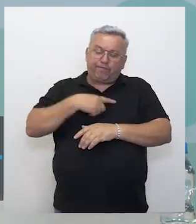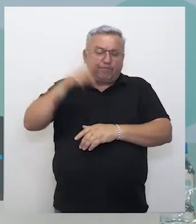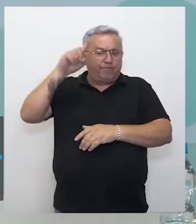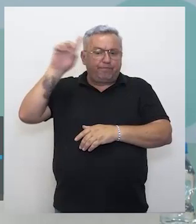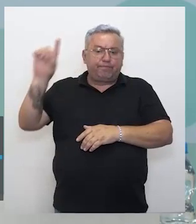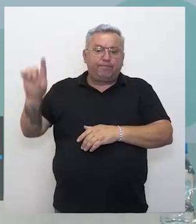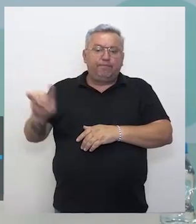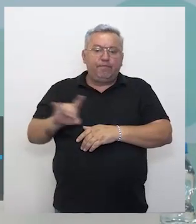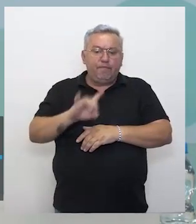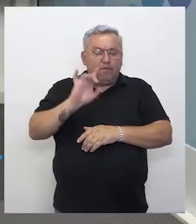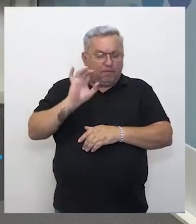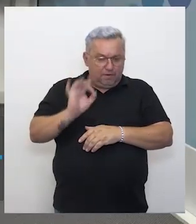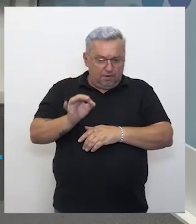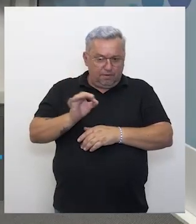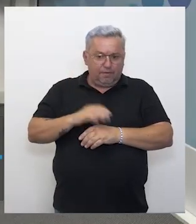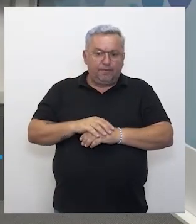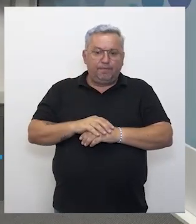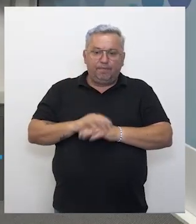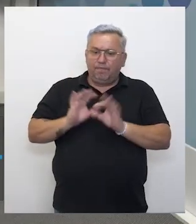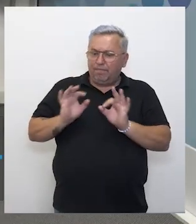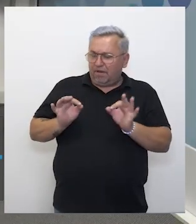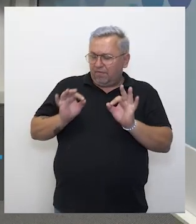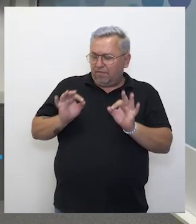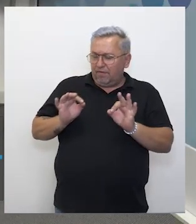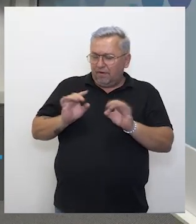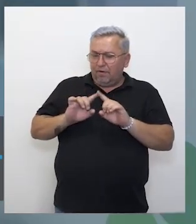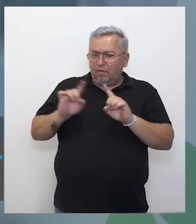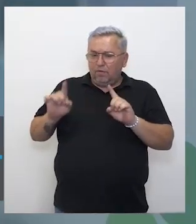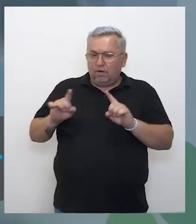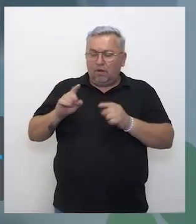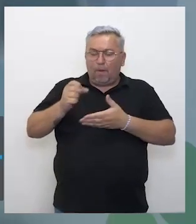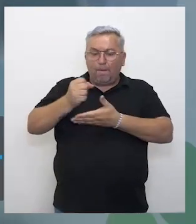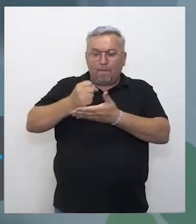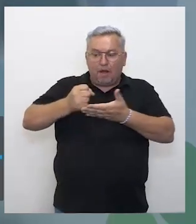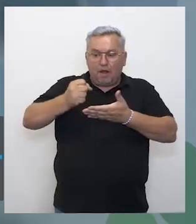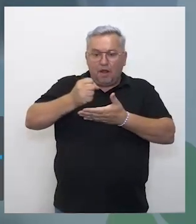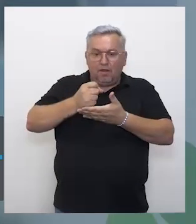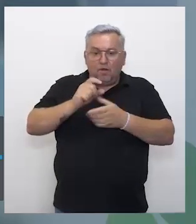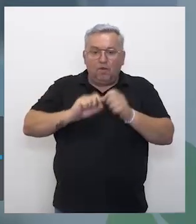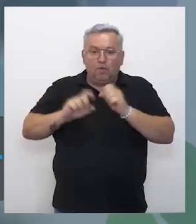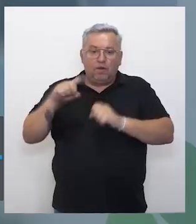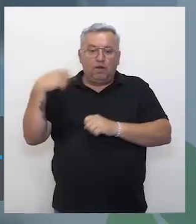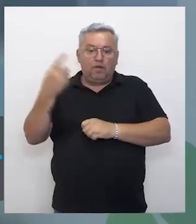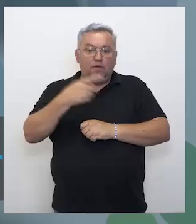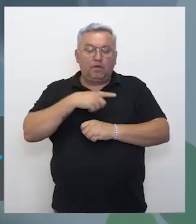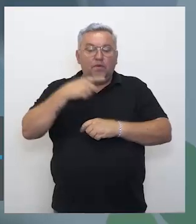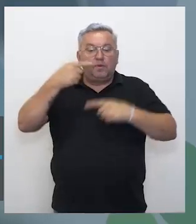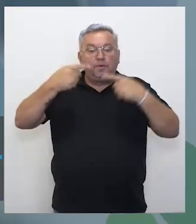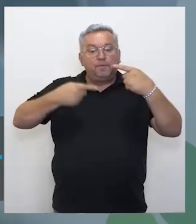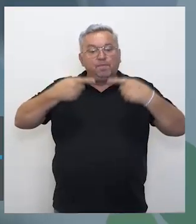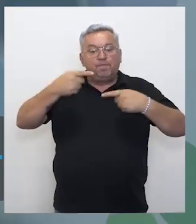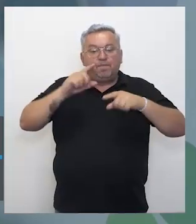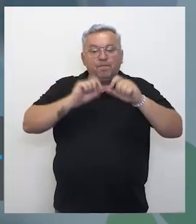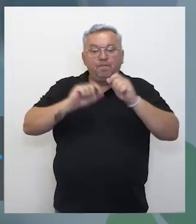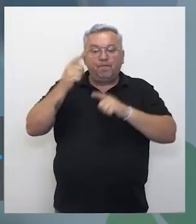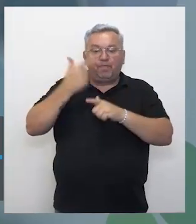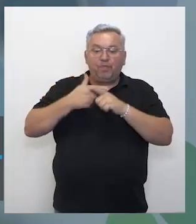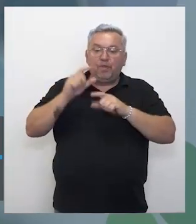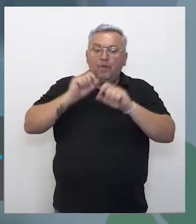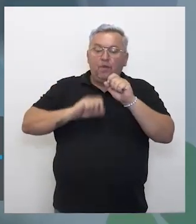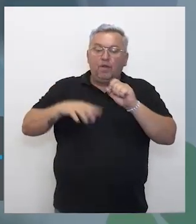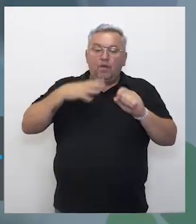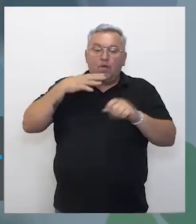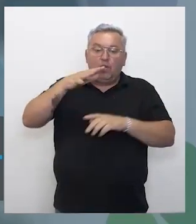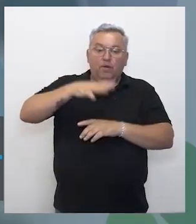cotidiano, né? Do nosso dia a dia. Perfeito, Fabi. Esse aí é o princípio básico do que nós estamos discutindo sobre o que é senso